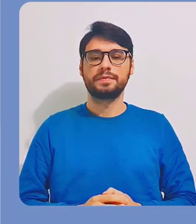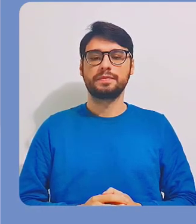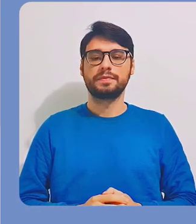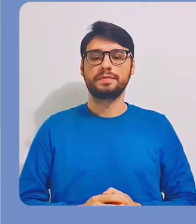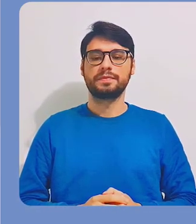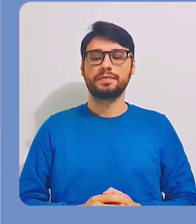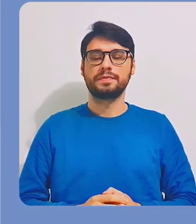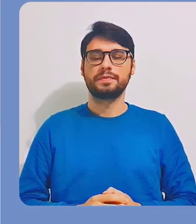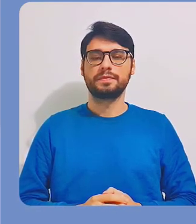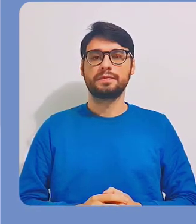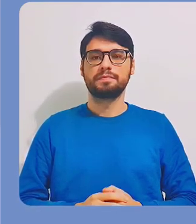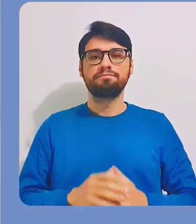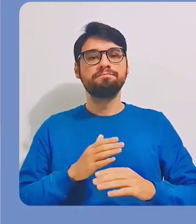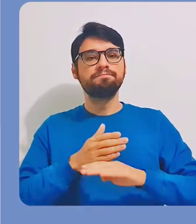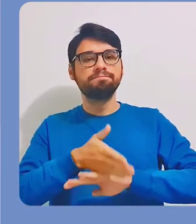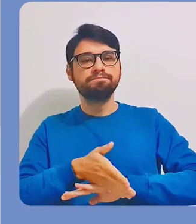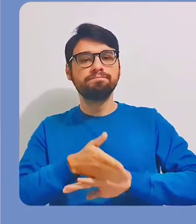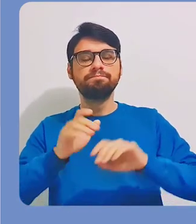clicar em Geral.